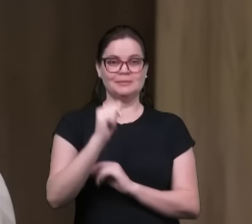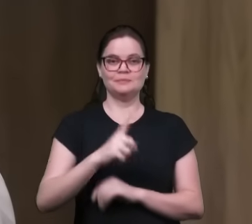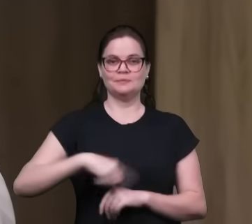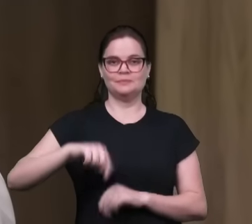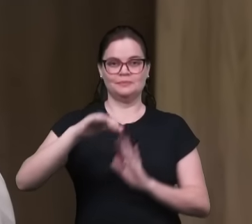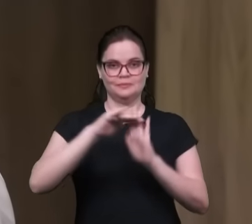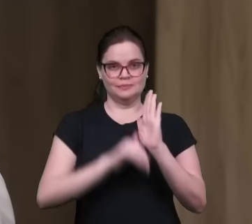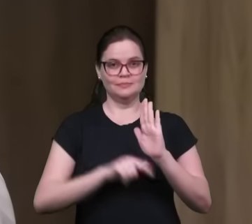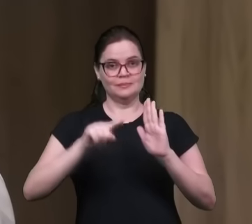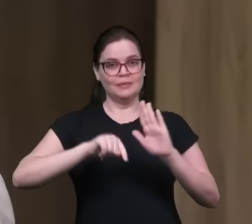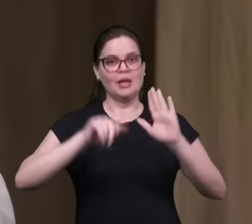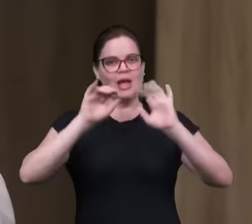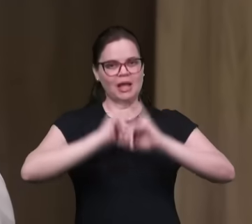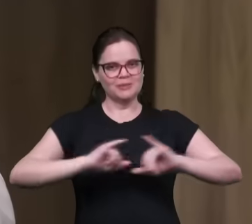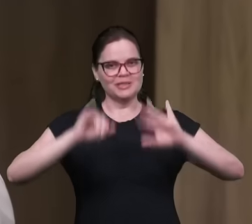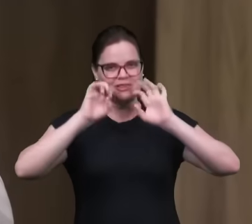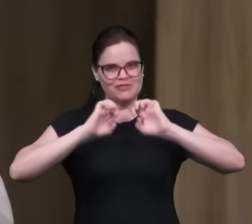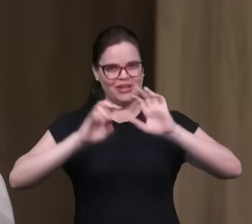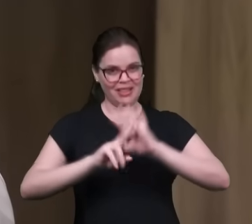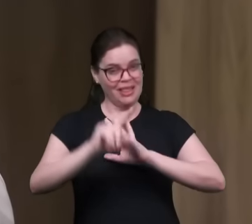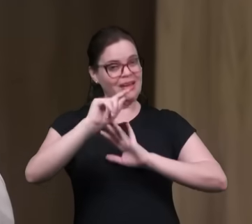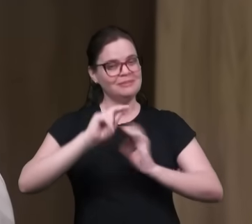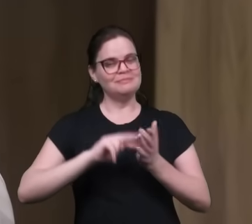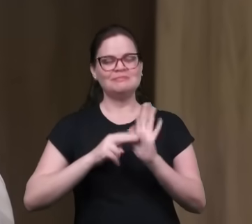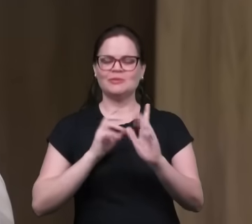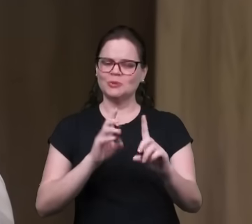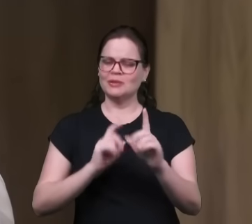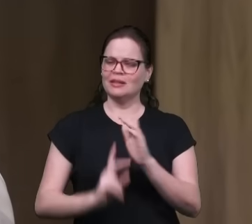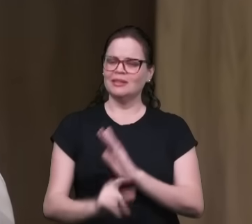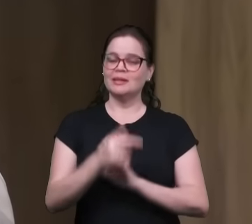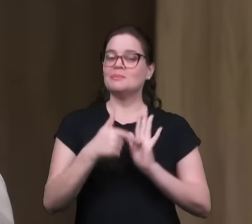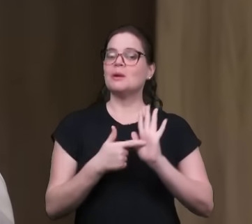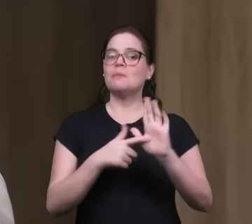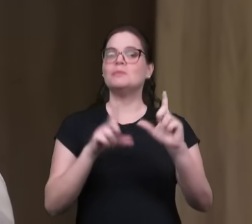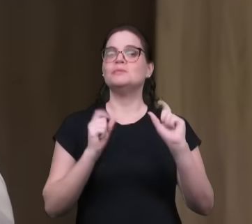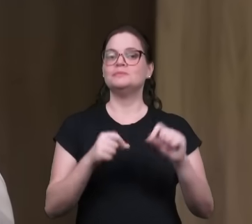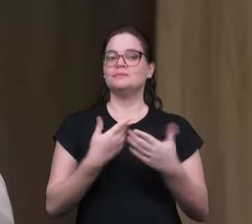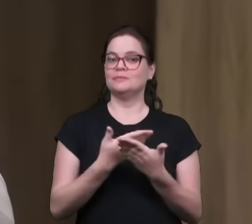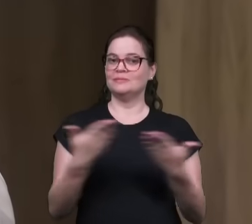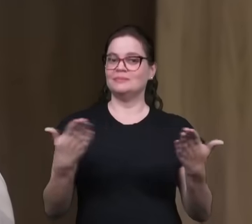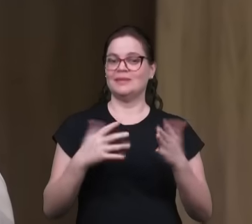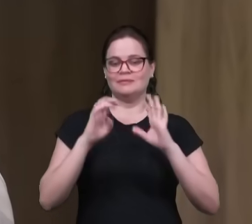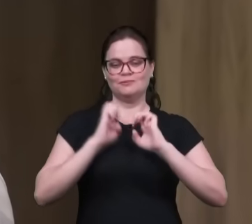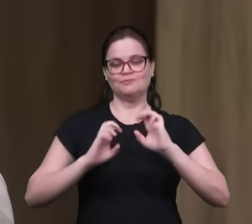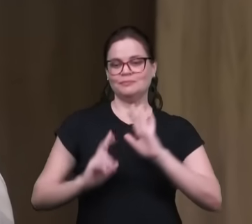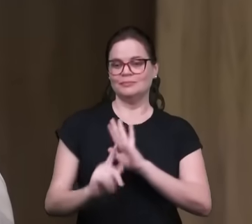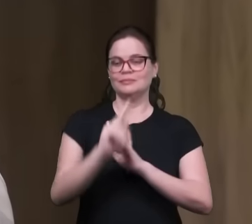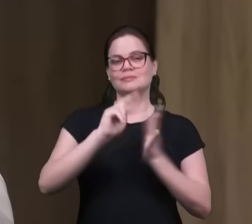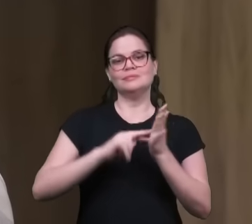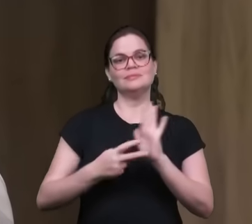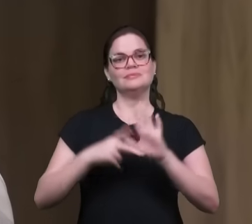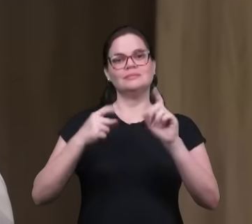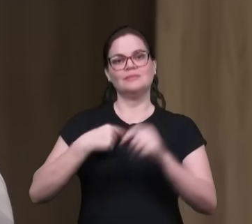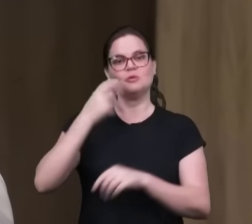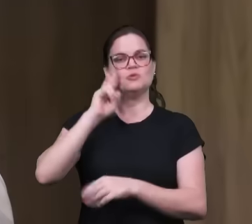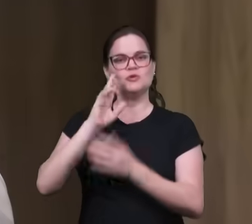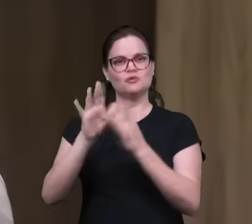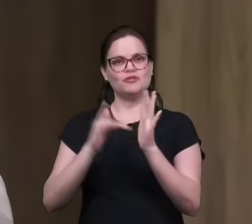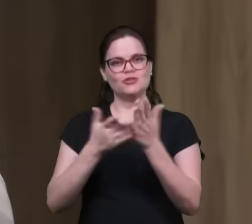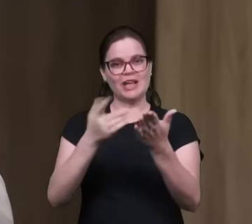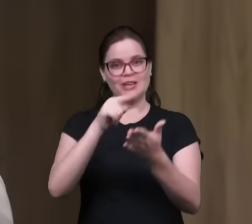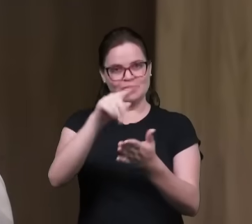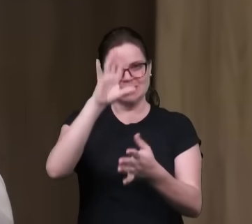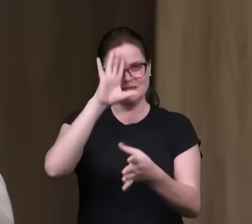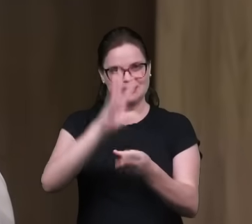programa chamado Anunciando o Evangelho Eterno, para te mostrar exatamente que esse Evangelho Eterno é aquele que Jesus quer que você também